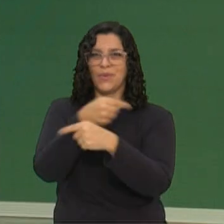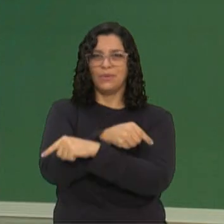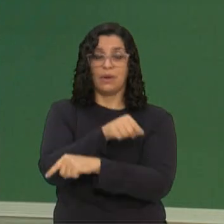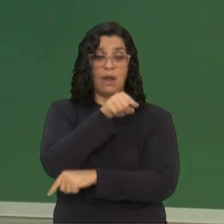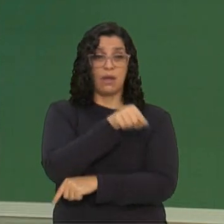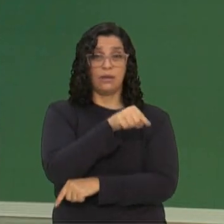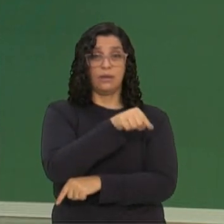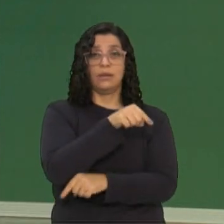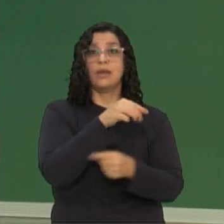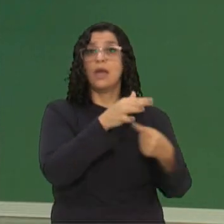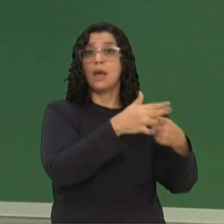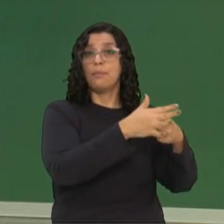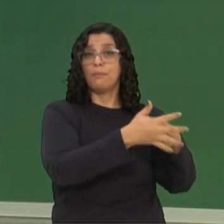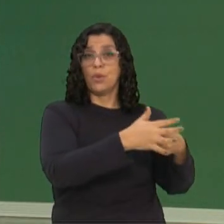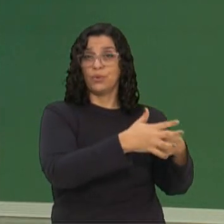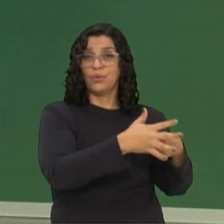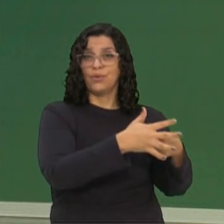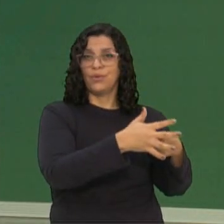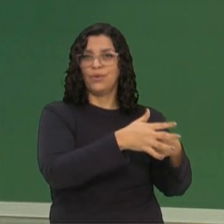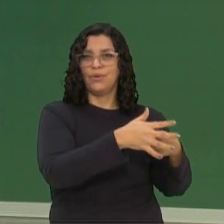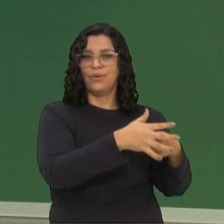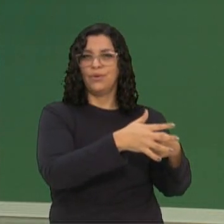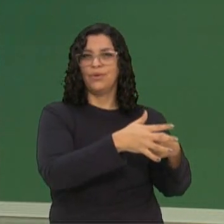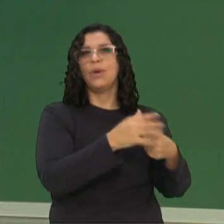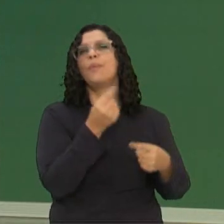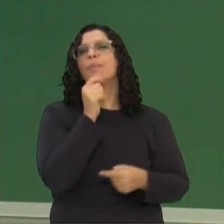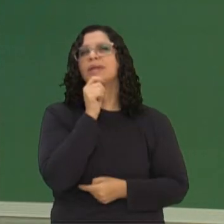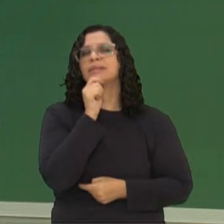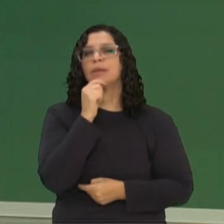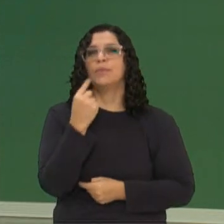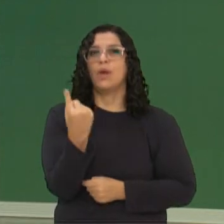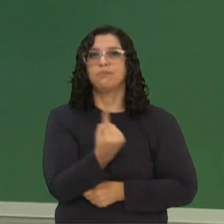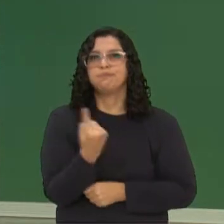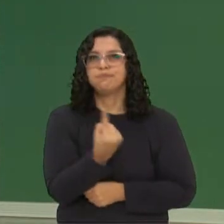Então, nos motores elétricos, liquidificador, né,